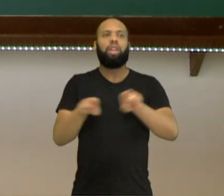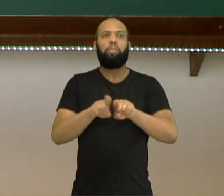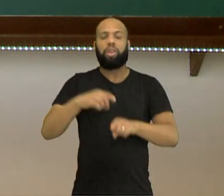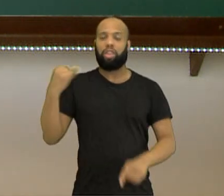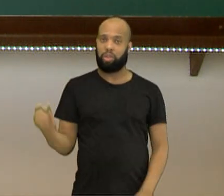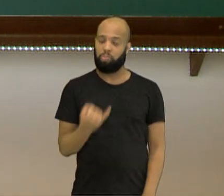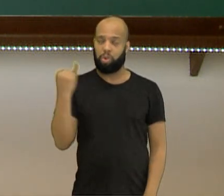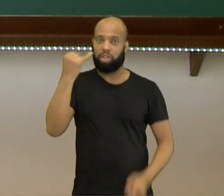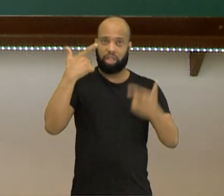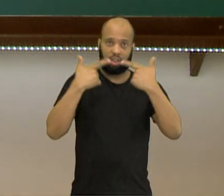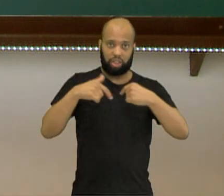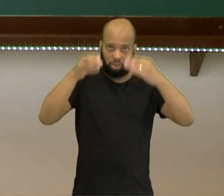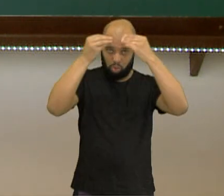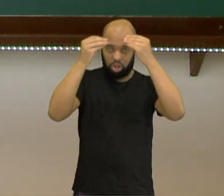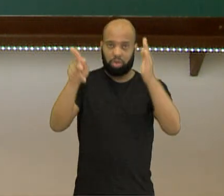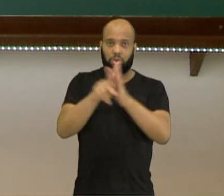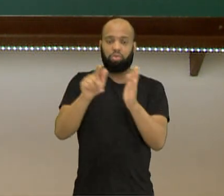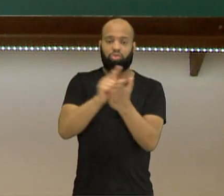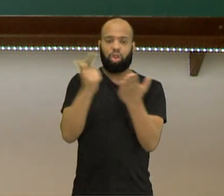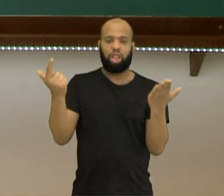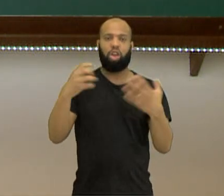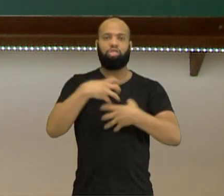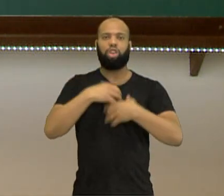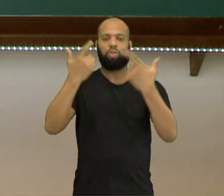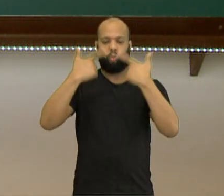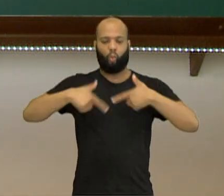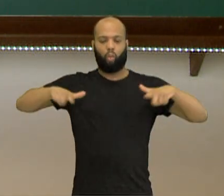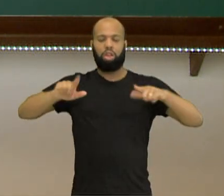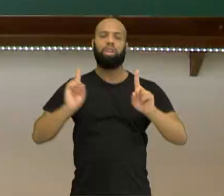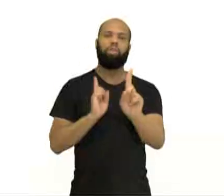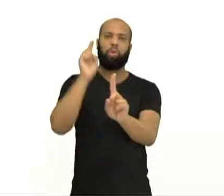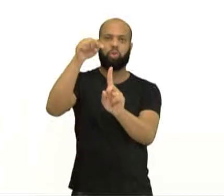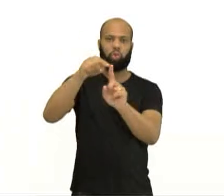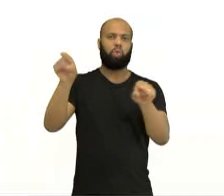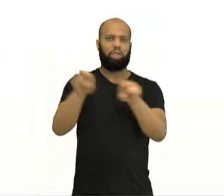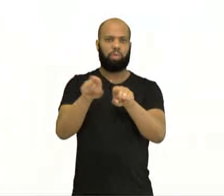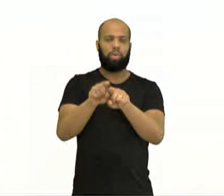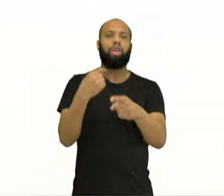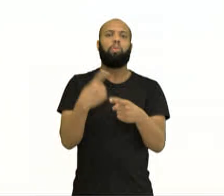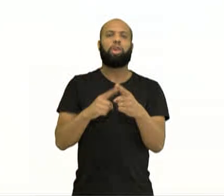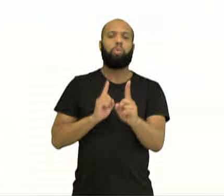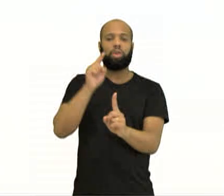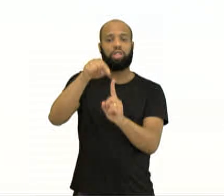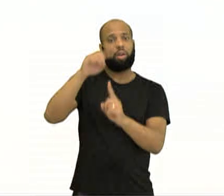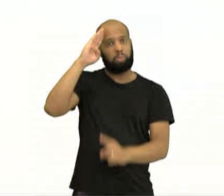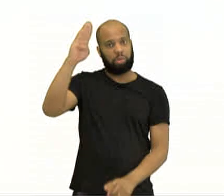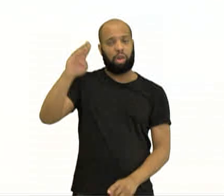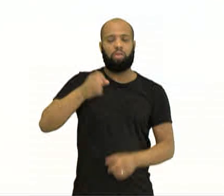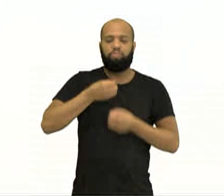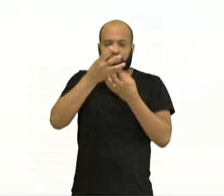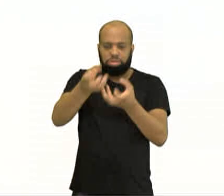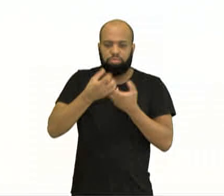linguagem jornalística seja definida como imparcial, objetiva, porque sua finalidade principal é informar. Por isso que você talvez